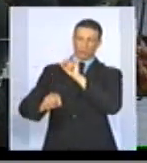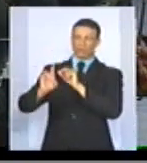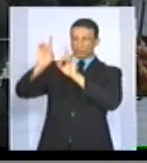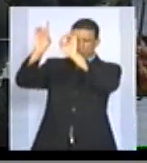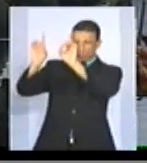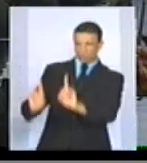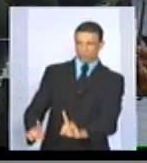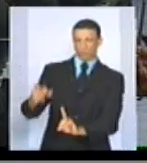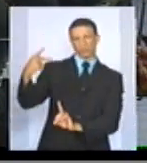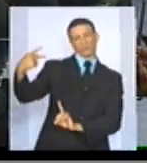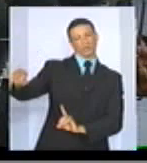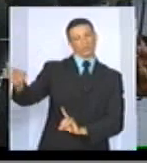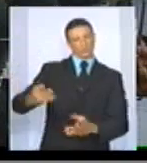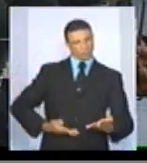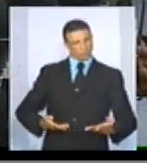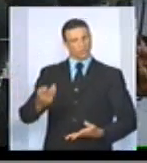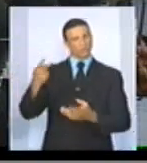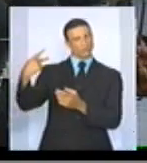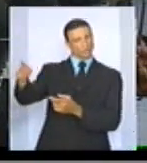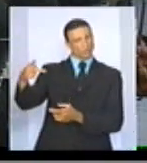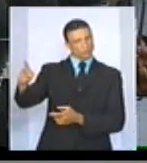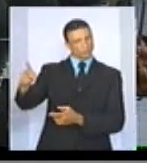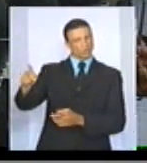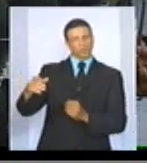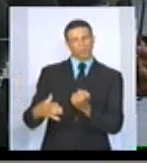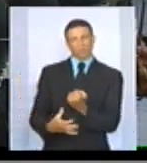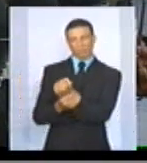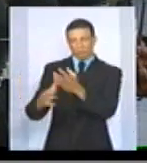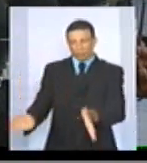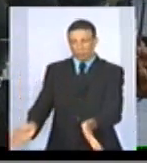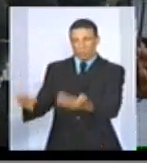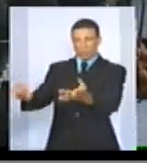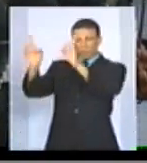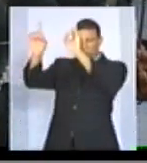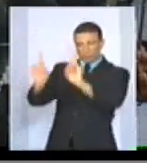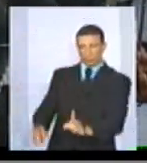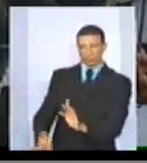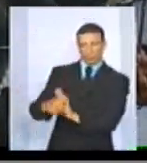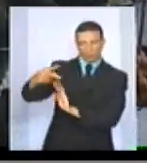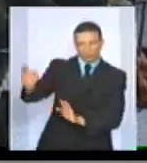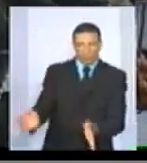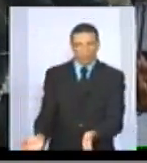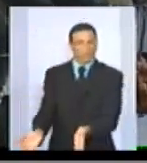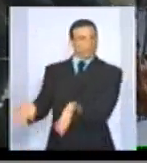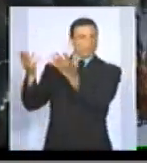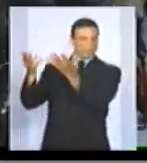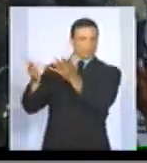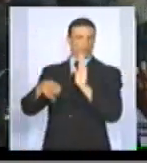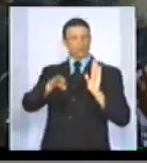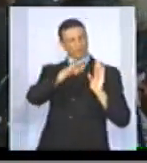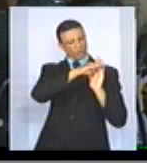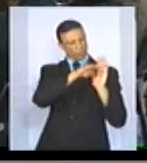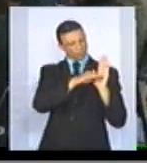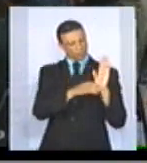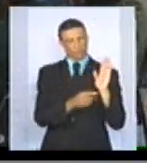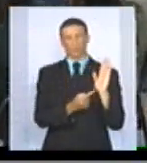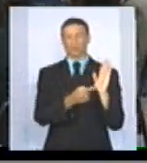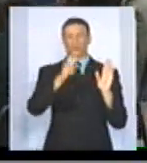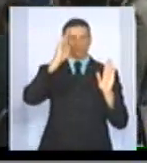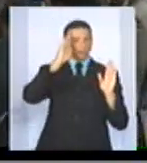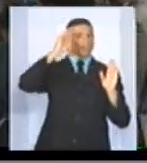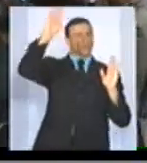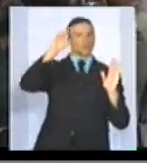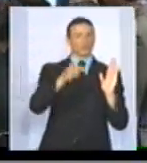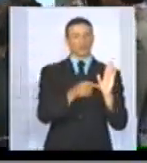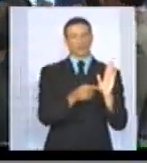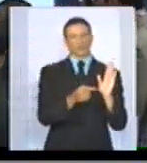do consumidor. Ao contrário, ela promove a garantia desses direitos. Esses princípios são fruto da constatação